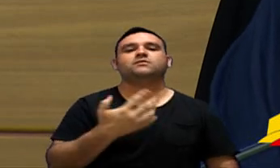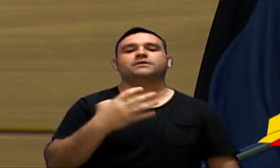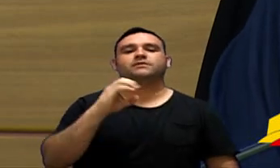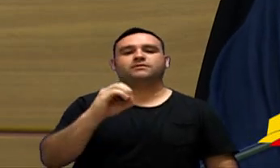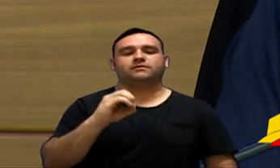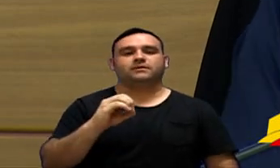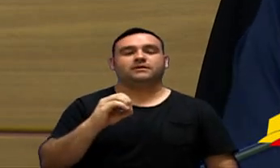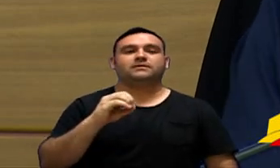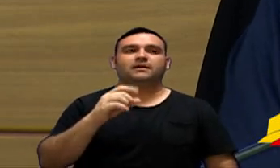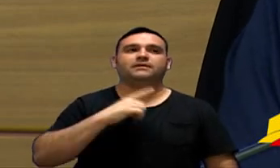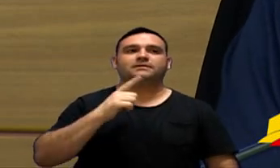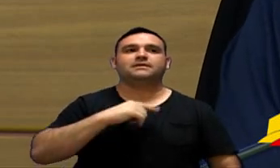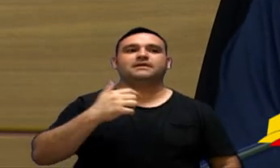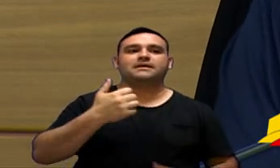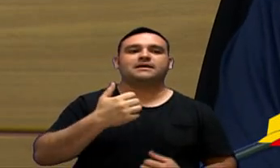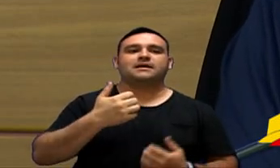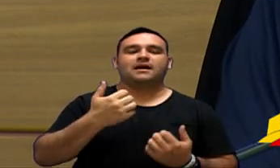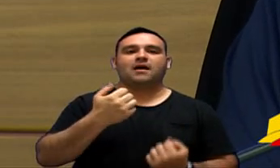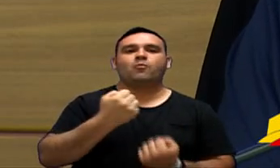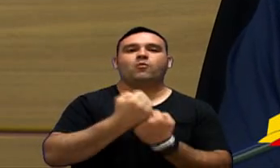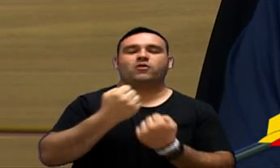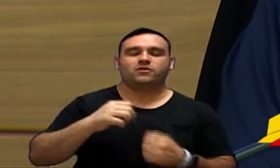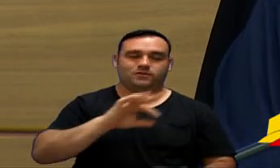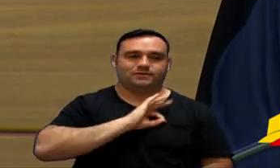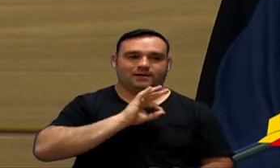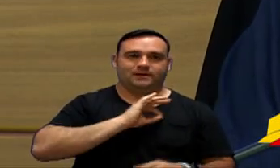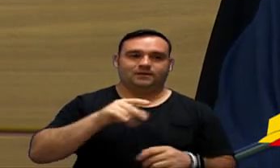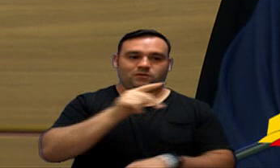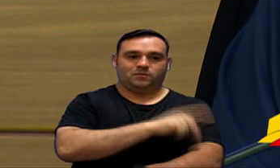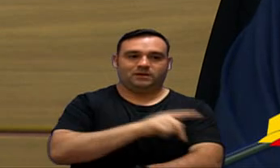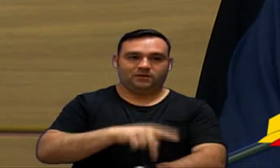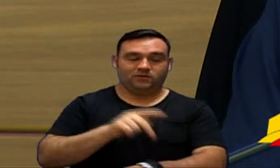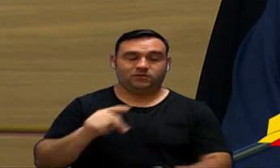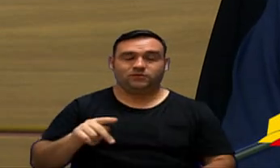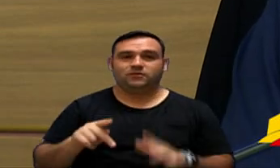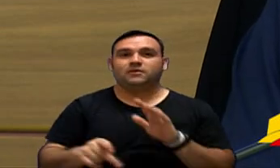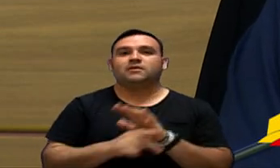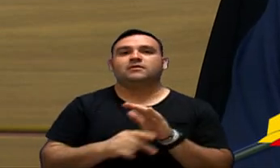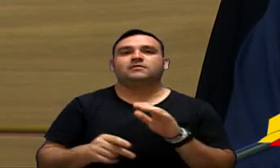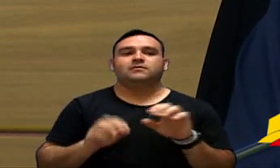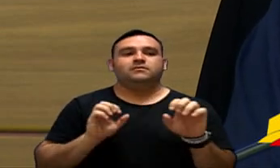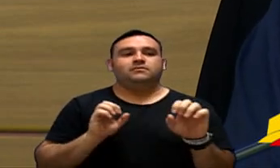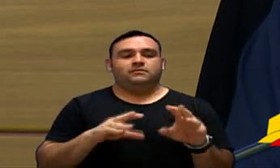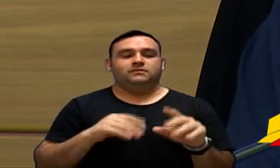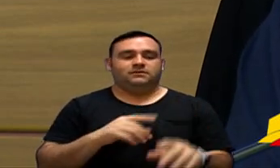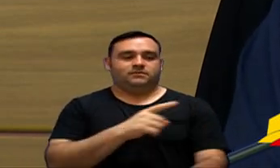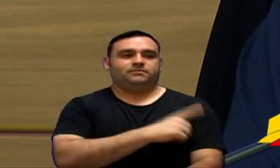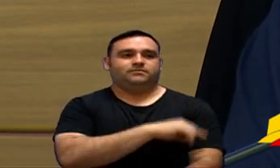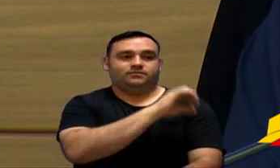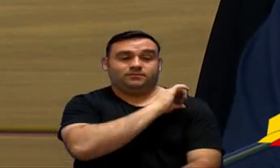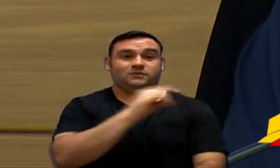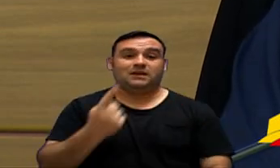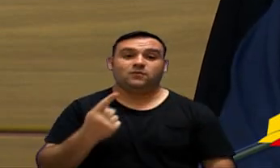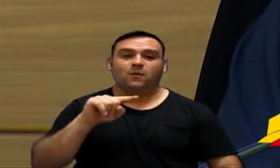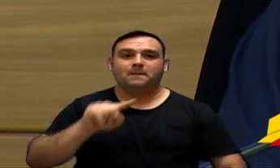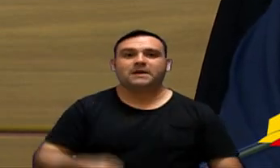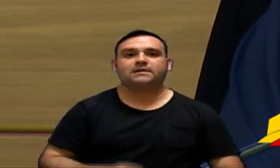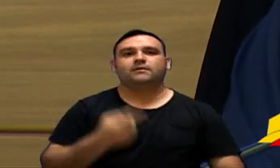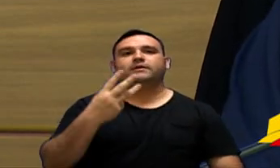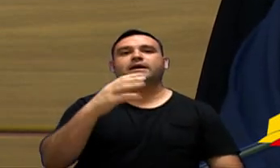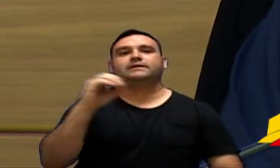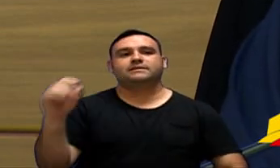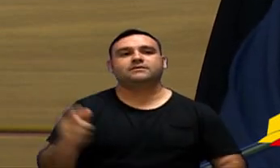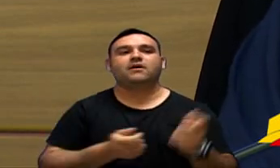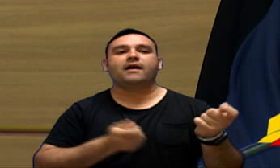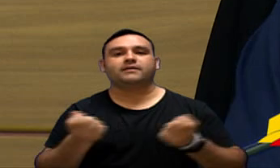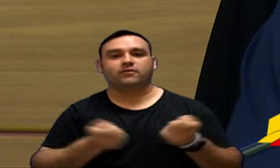240. Apoio técnico-pedagógico, ensino fundamental, nós temos aqui um investimento de 1 milhão e 300, a